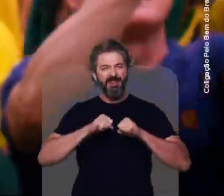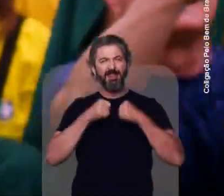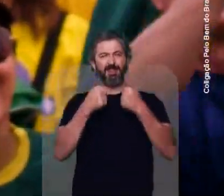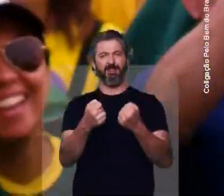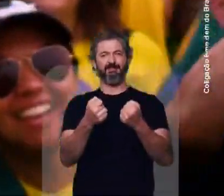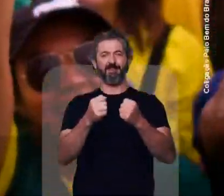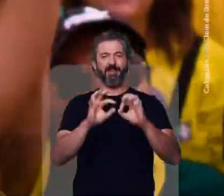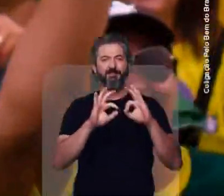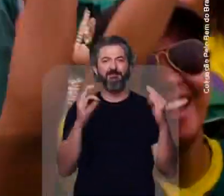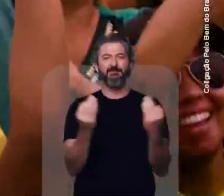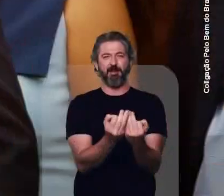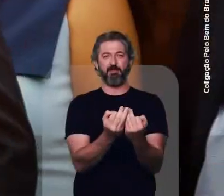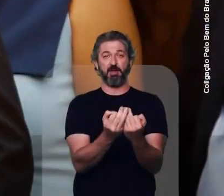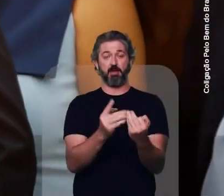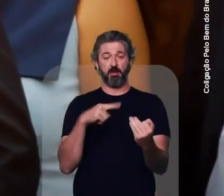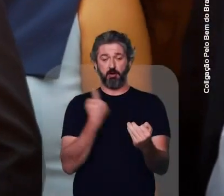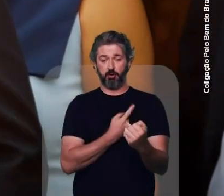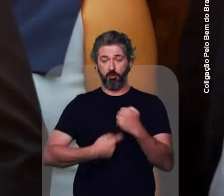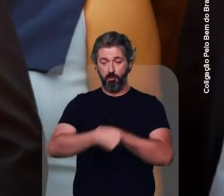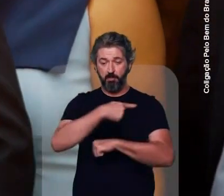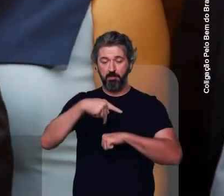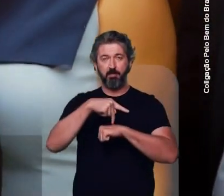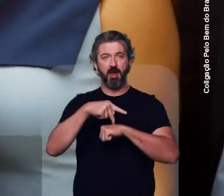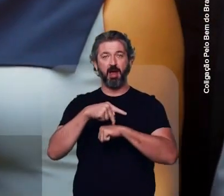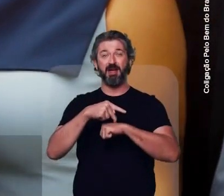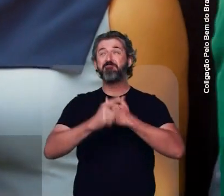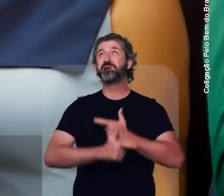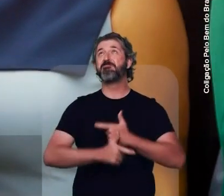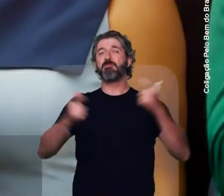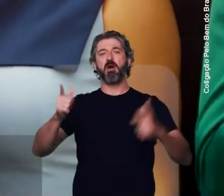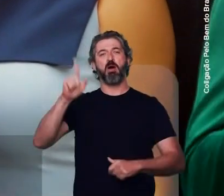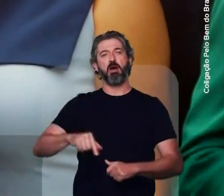que defende a família. Somos uma pátria